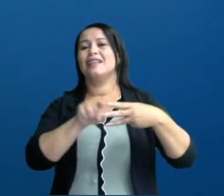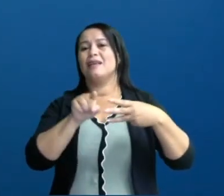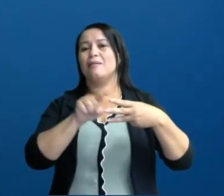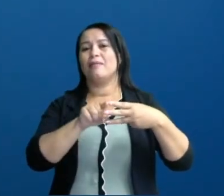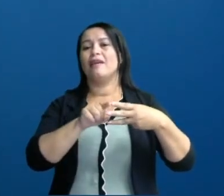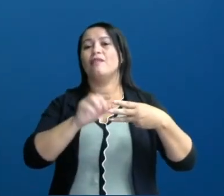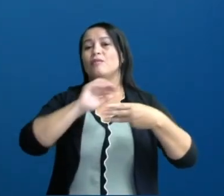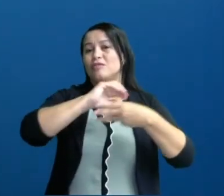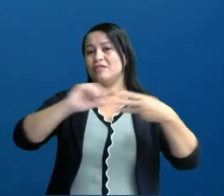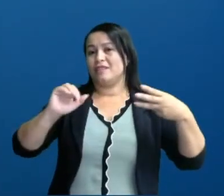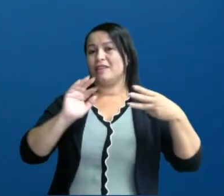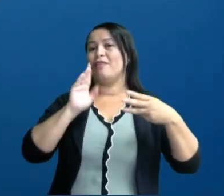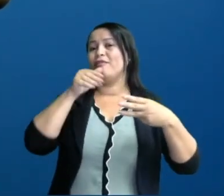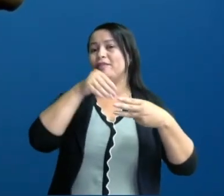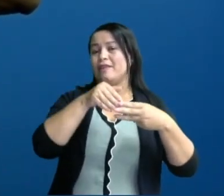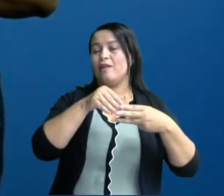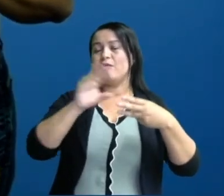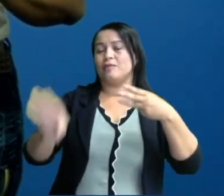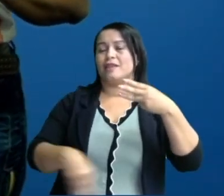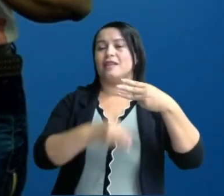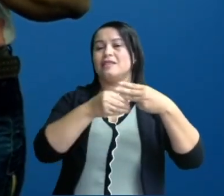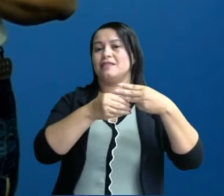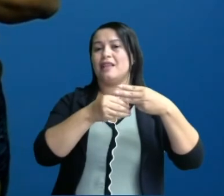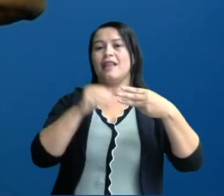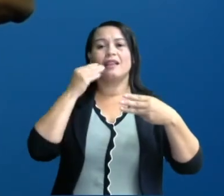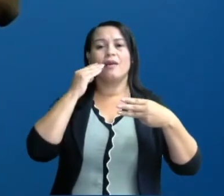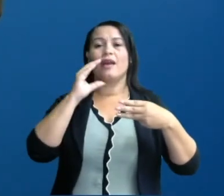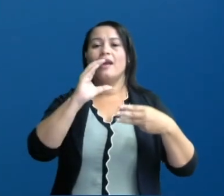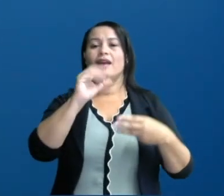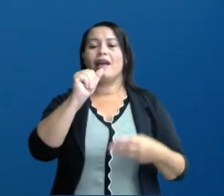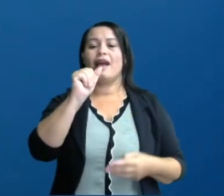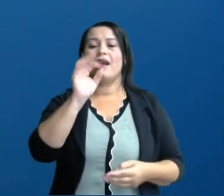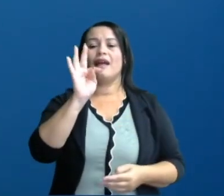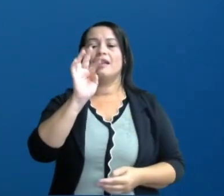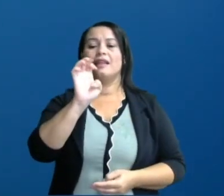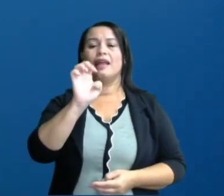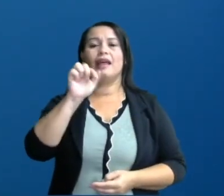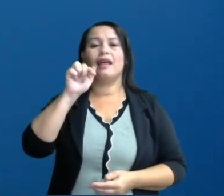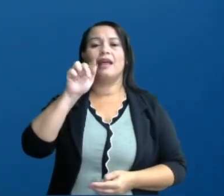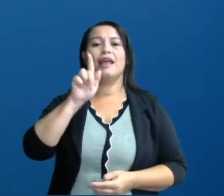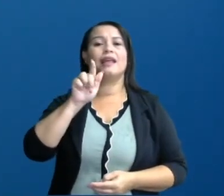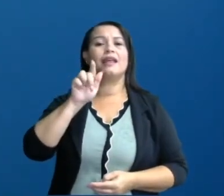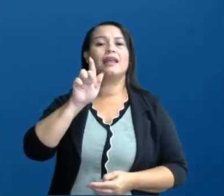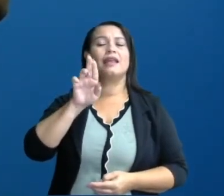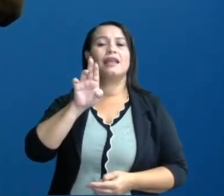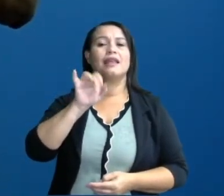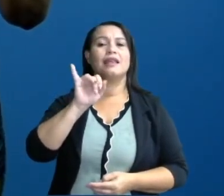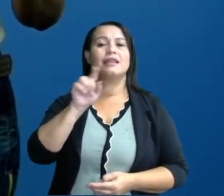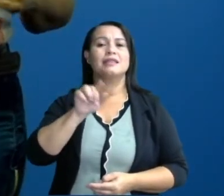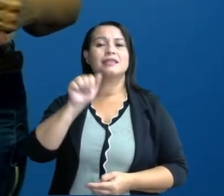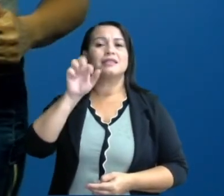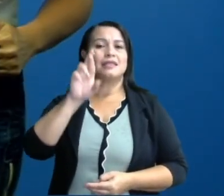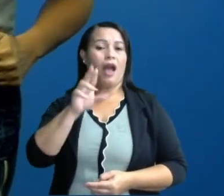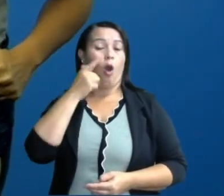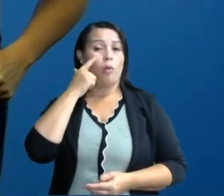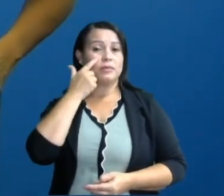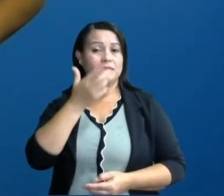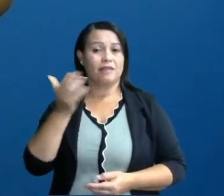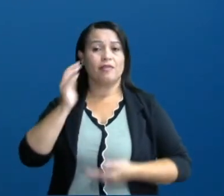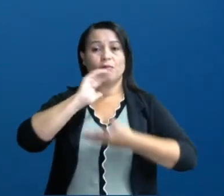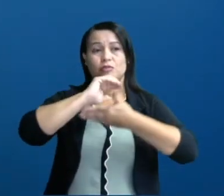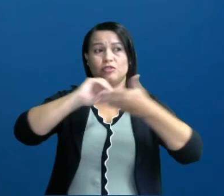final e vai acrescentar o -ar, tá? Catequizar. Hipnose, a gente vai tirar aí